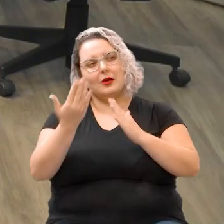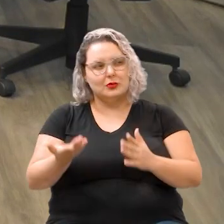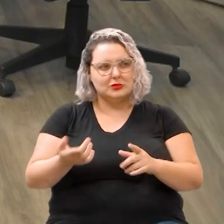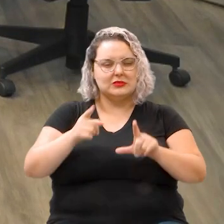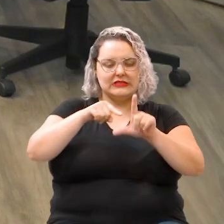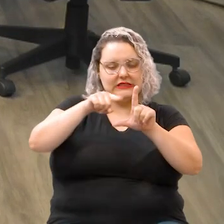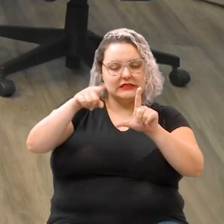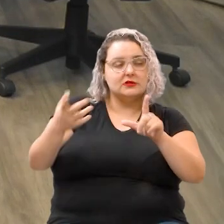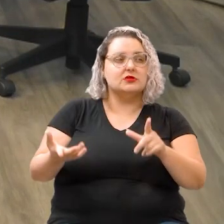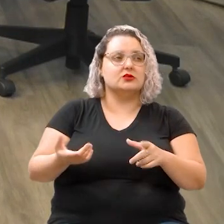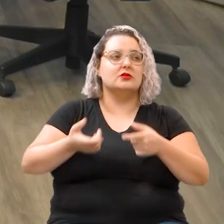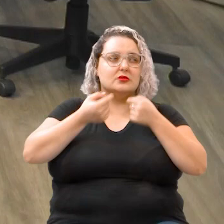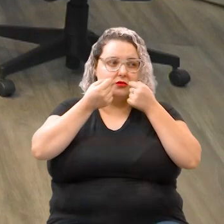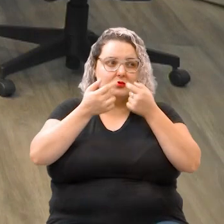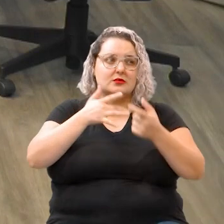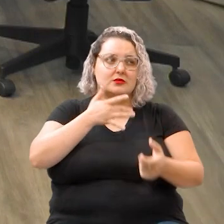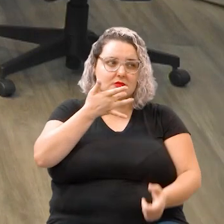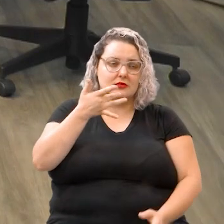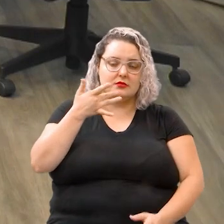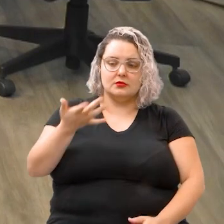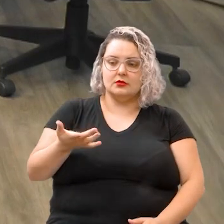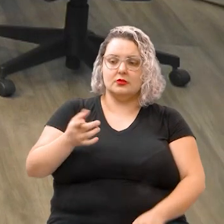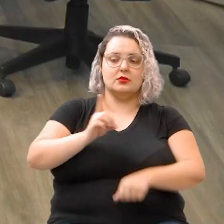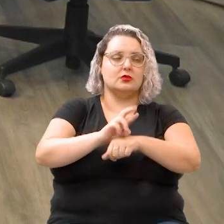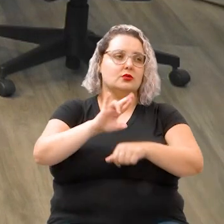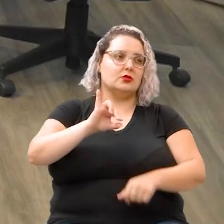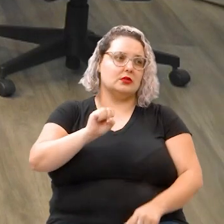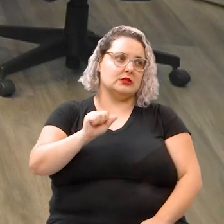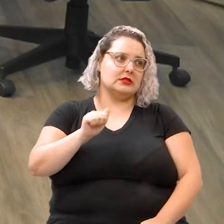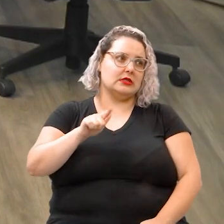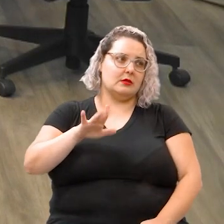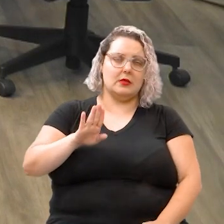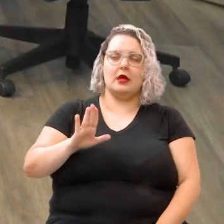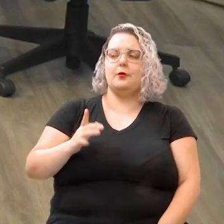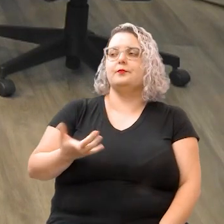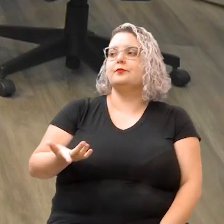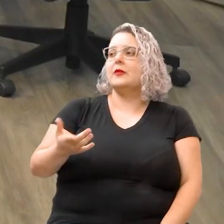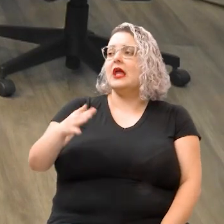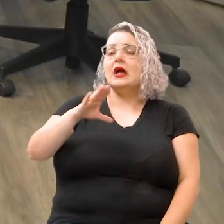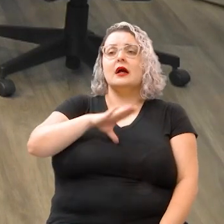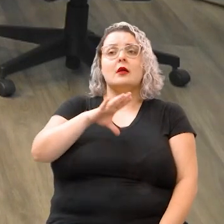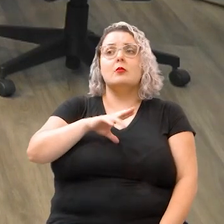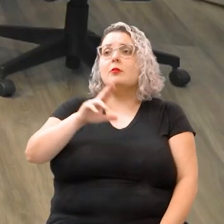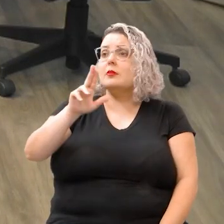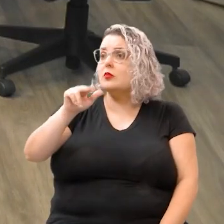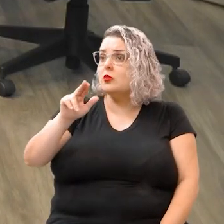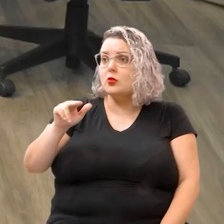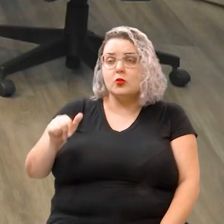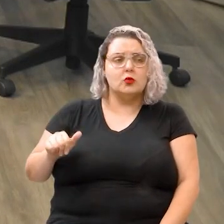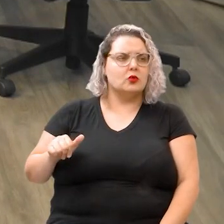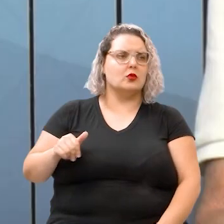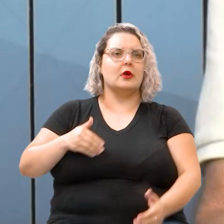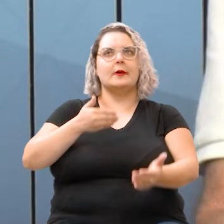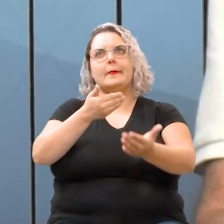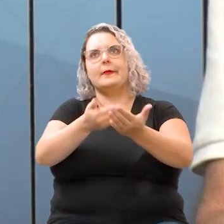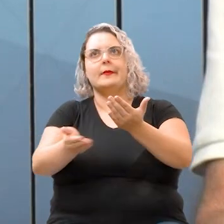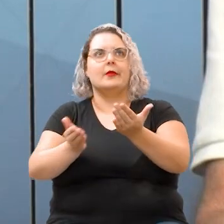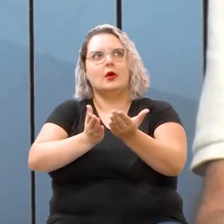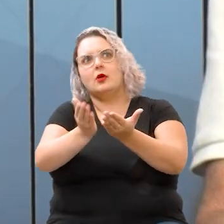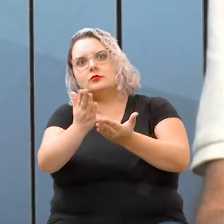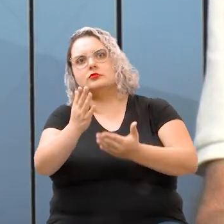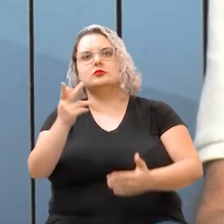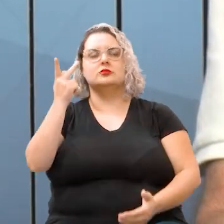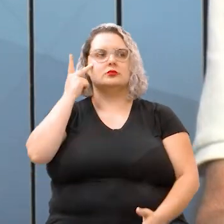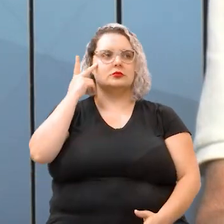incidência de câncer bucal, por exemplo, doutora Isabela? Campinas nunca fugiu daquilo que está no estado de São Paulo. O que a gente